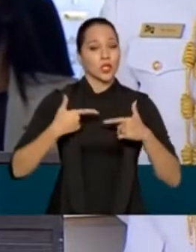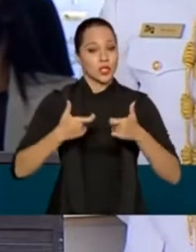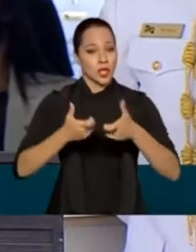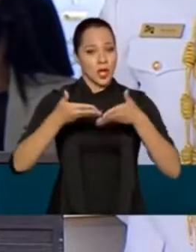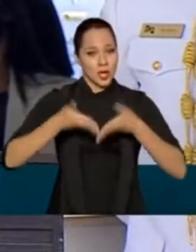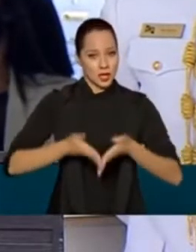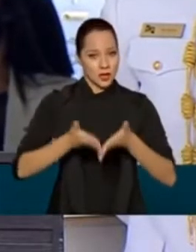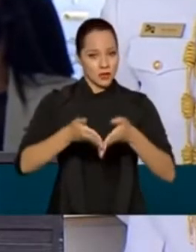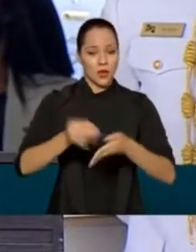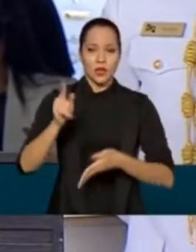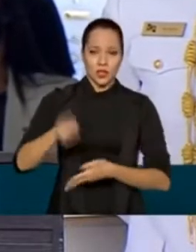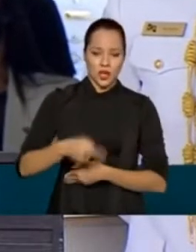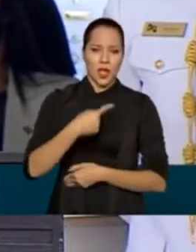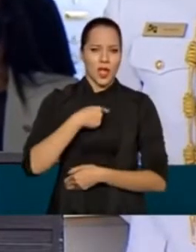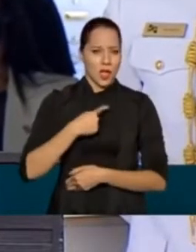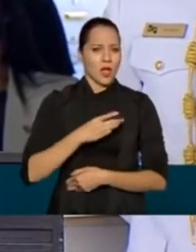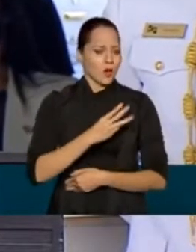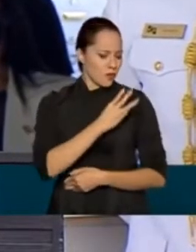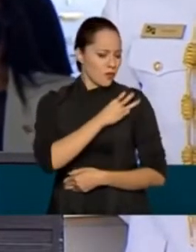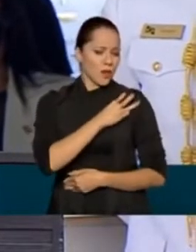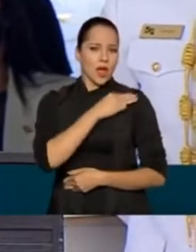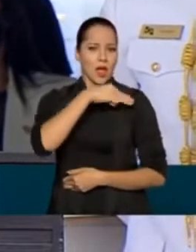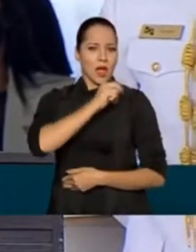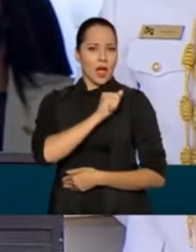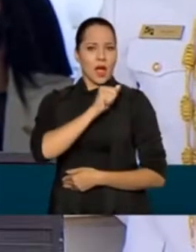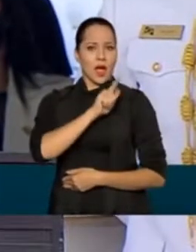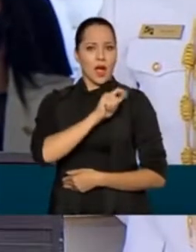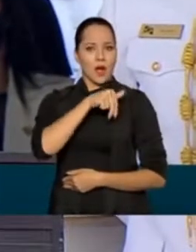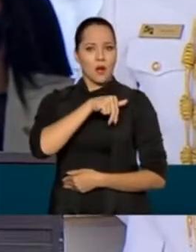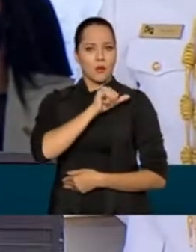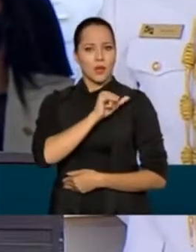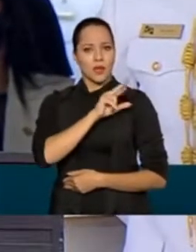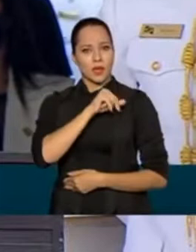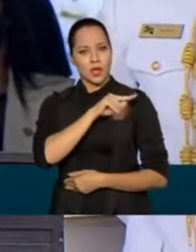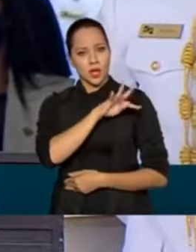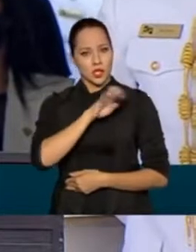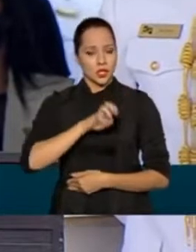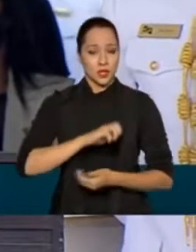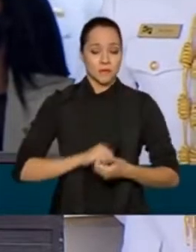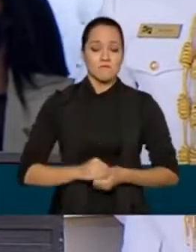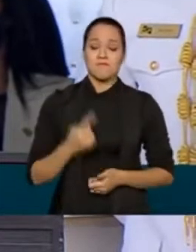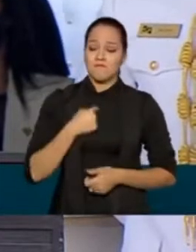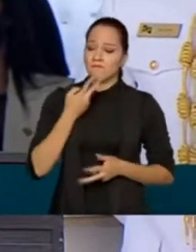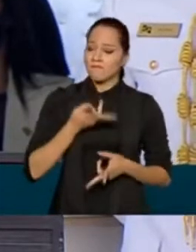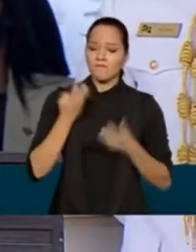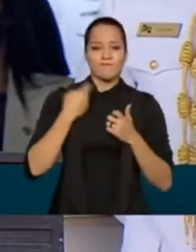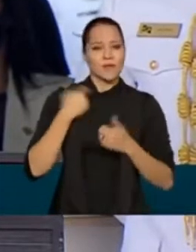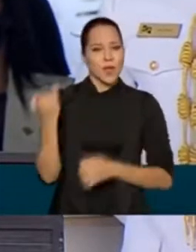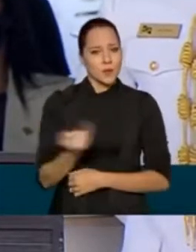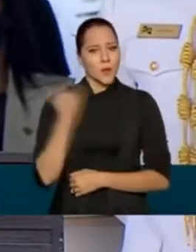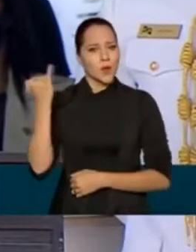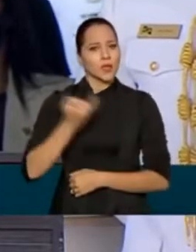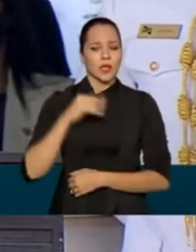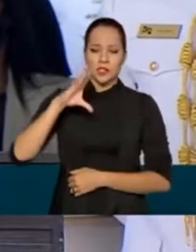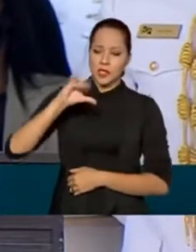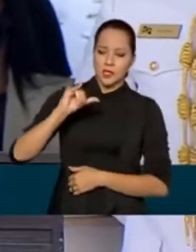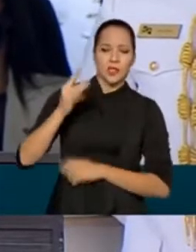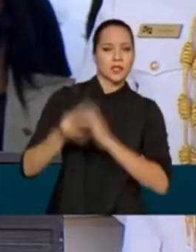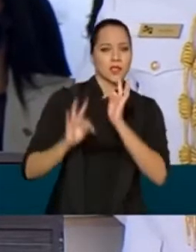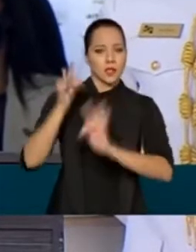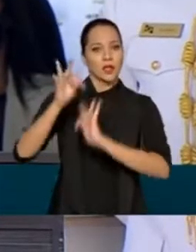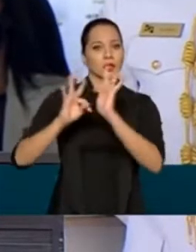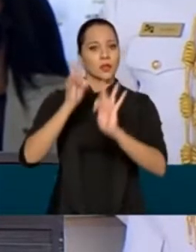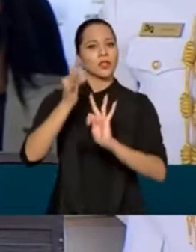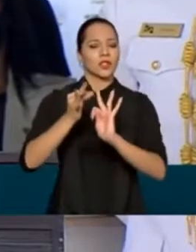como almirante. Tal bagagem me proporcionou vislumbrar a fundamental importância da ciência e da tecnologia